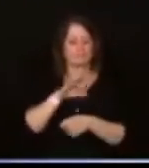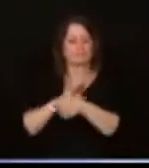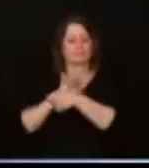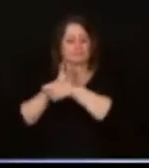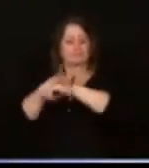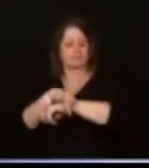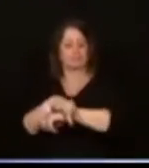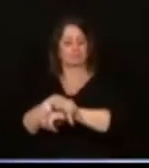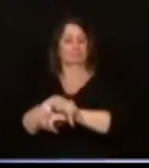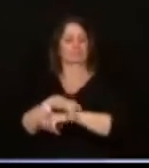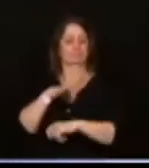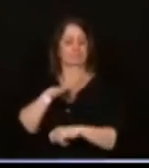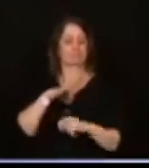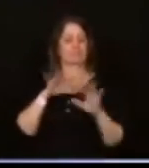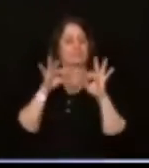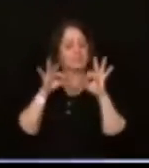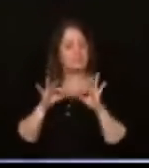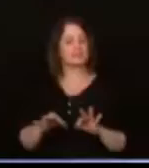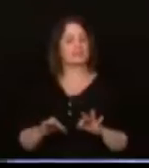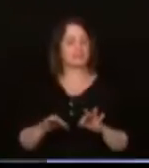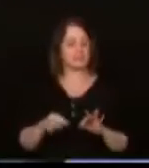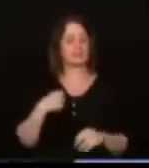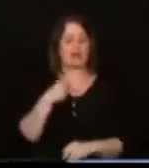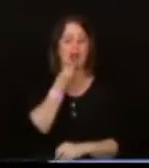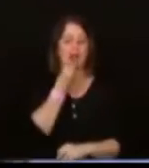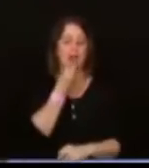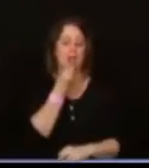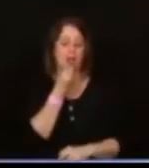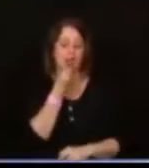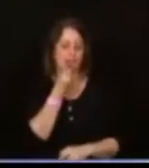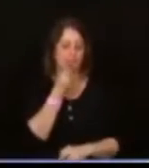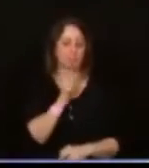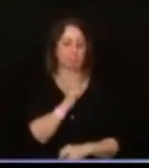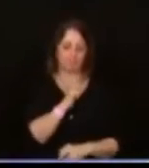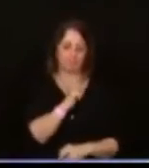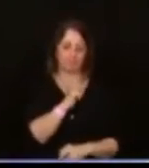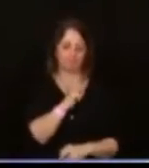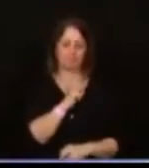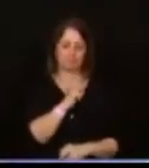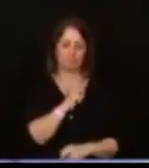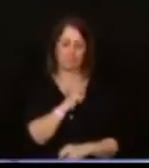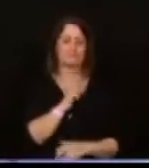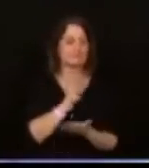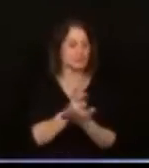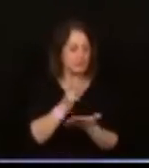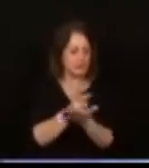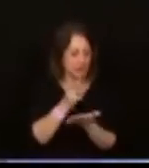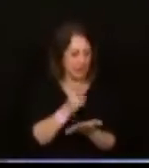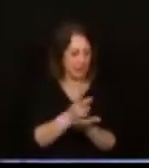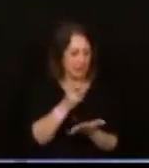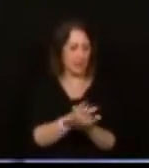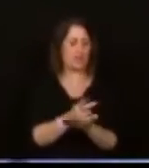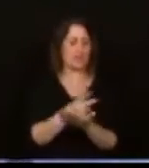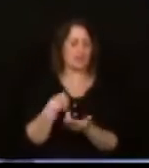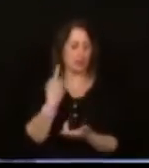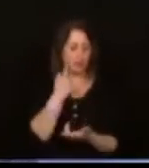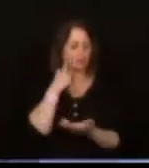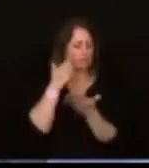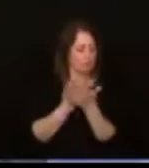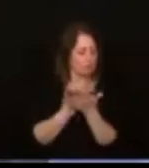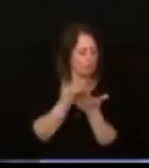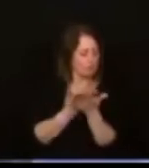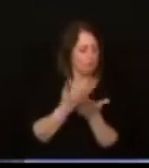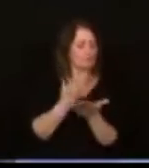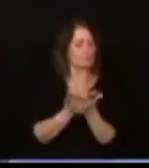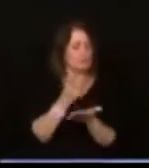a nossa certeza alimentar. Busquemos sempre isso. Nós podemos viver sem